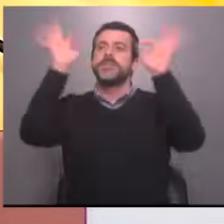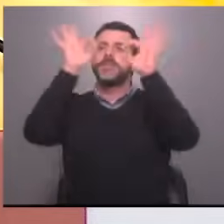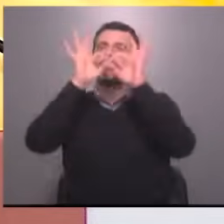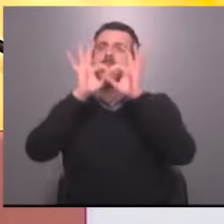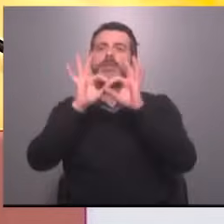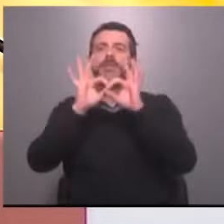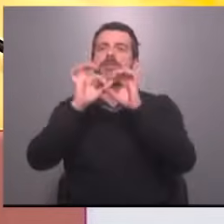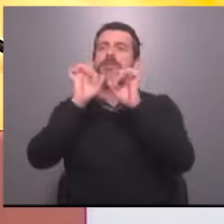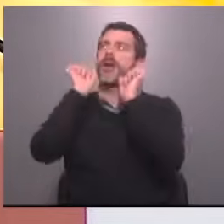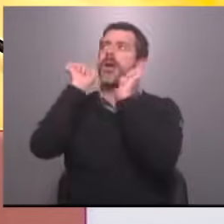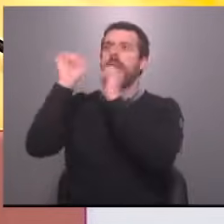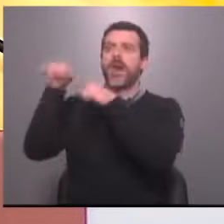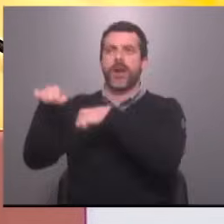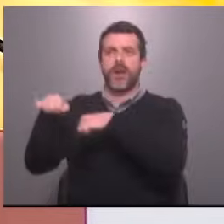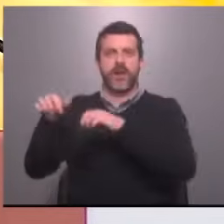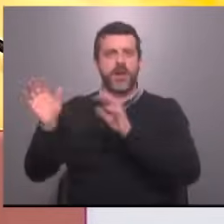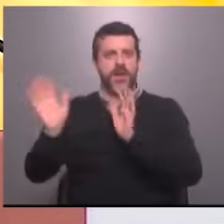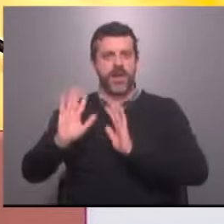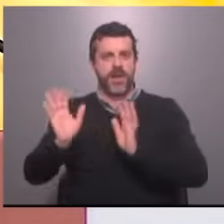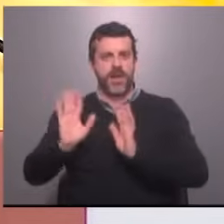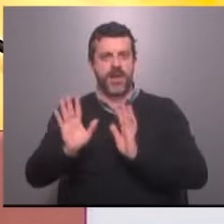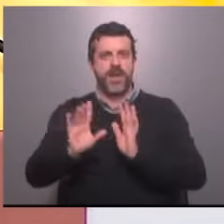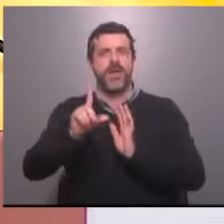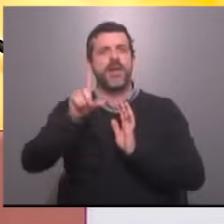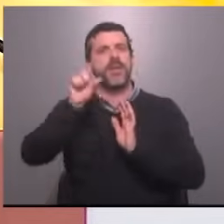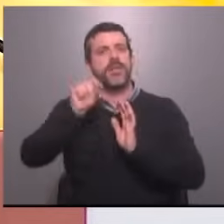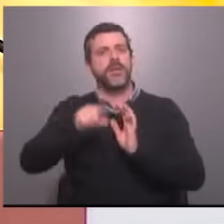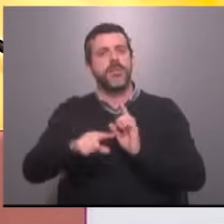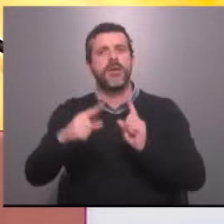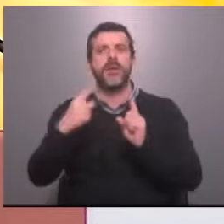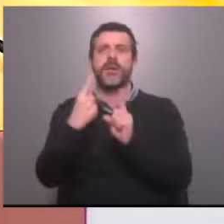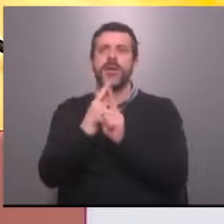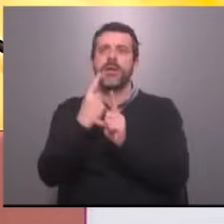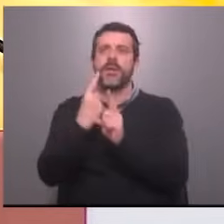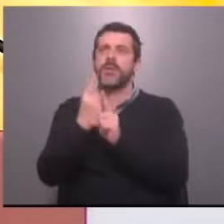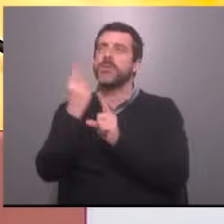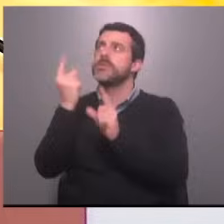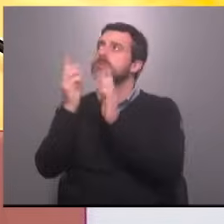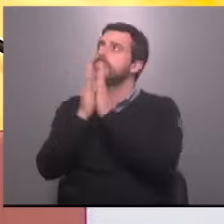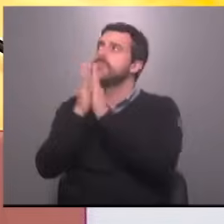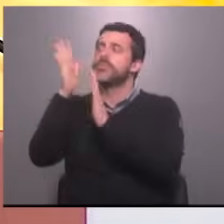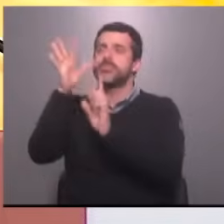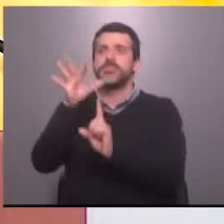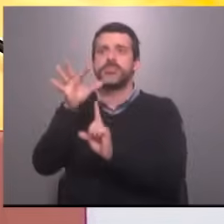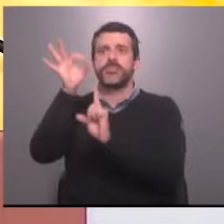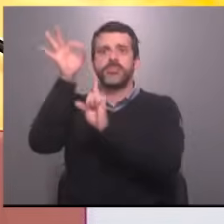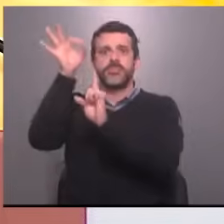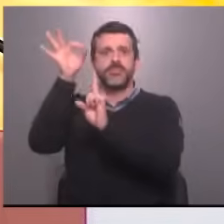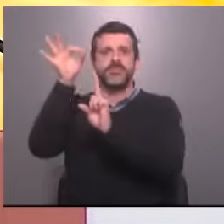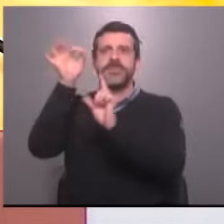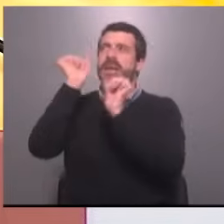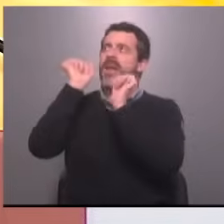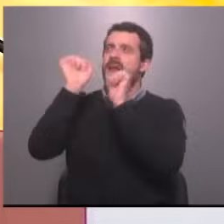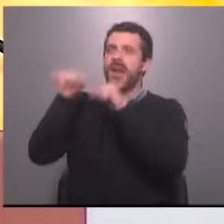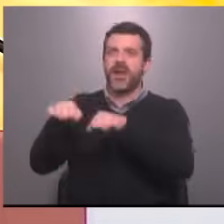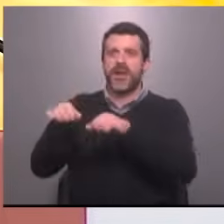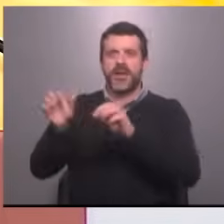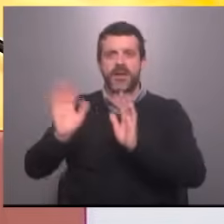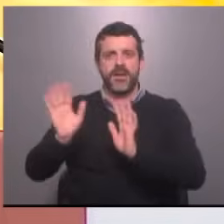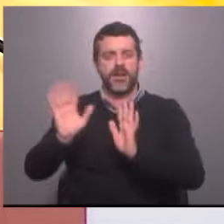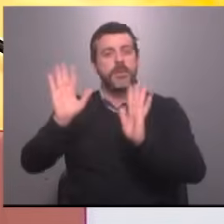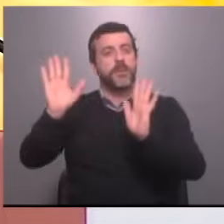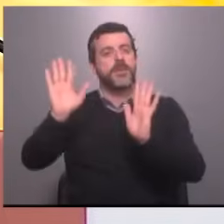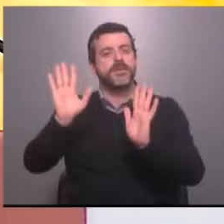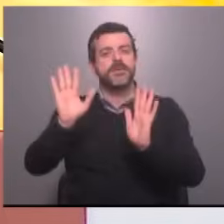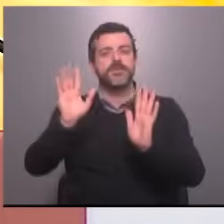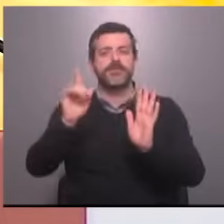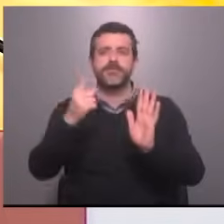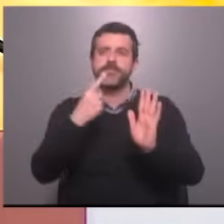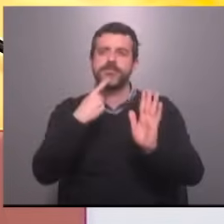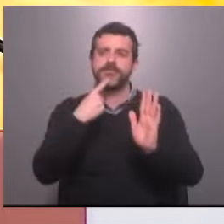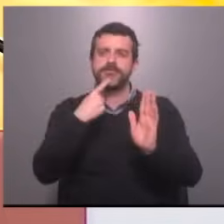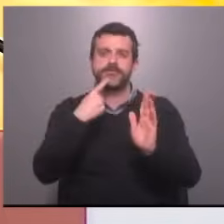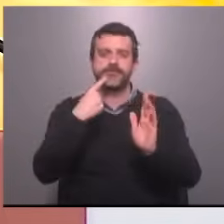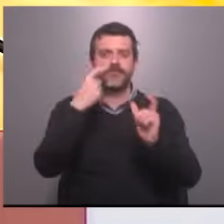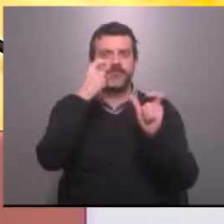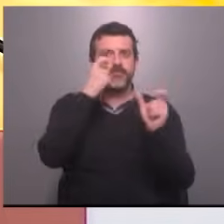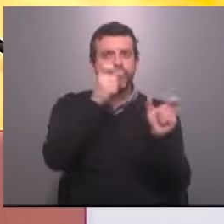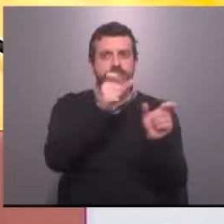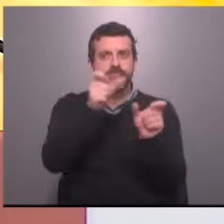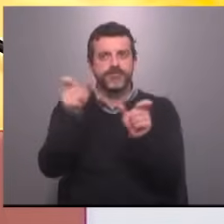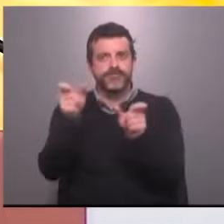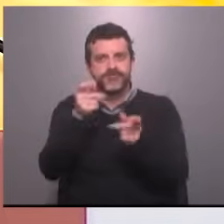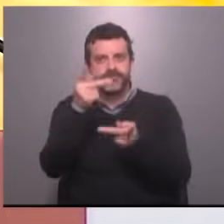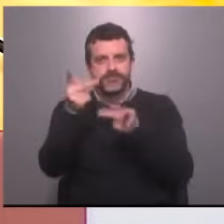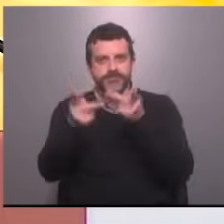Não apagueis o espírito. Não desprezeis os dons proféticos, mas